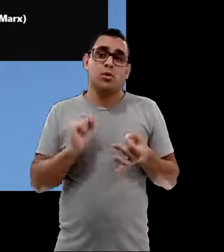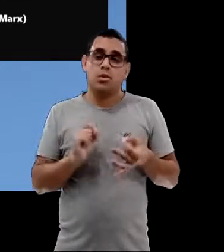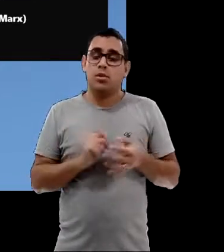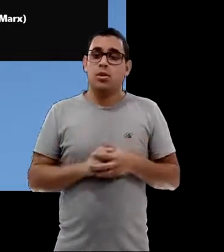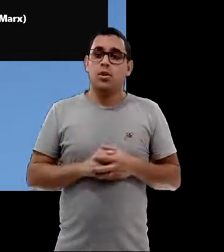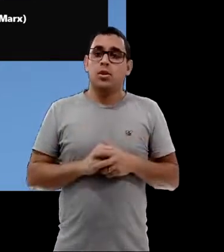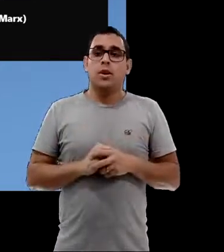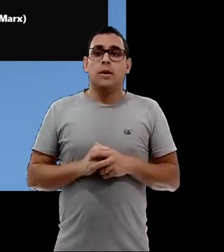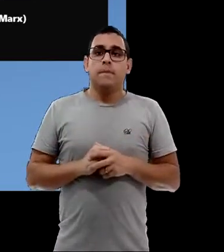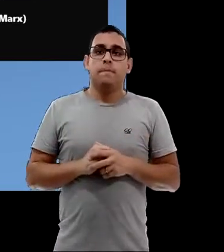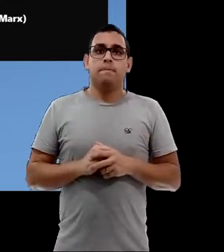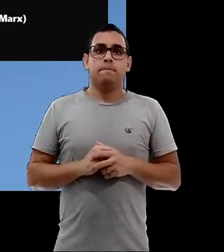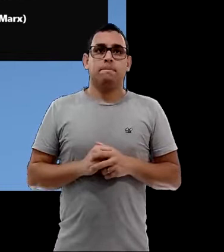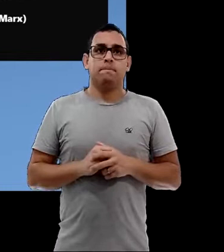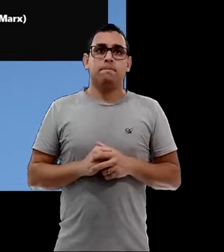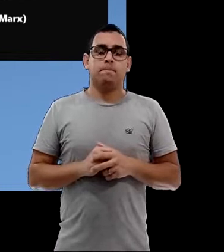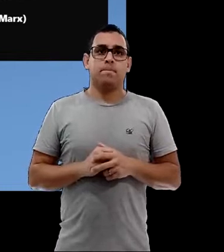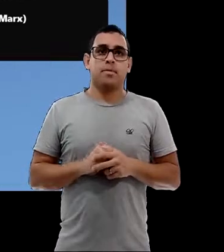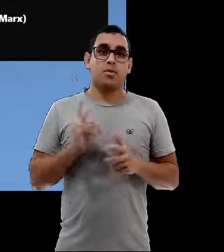simplesmente